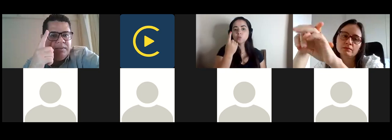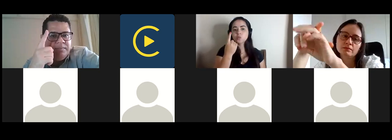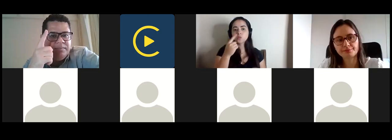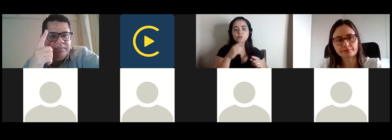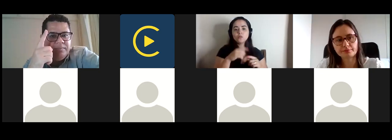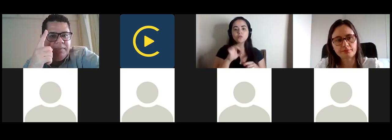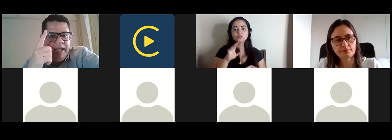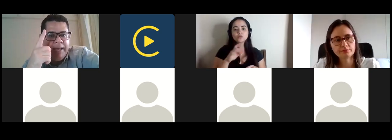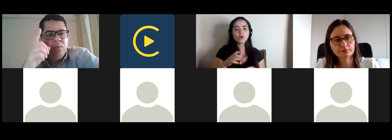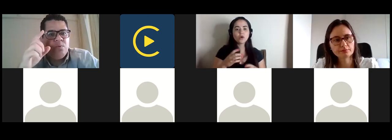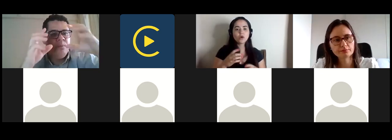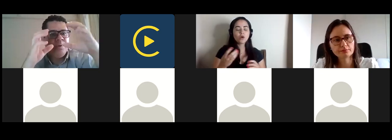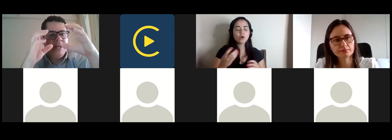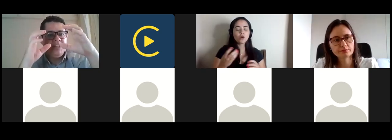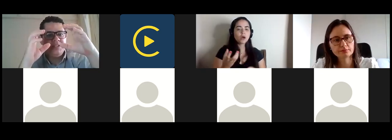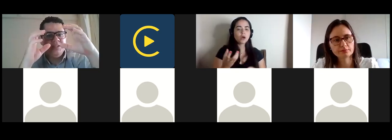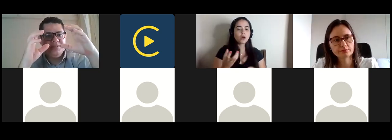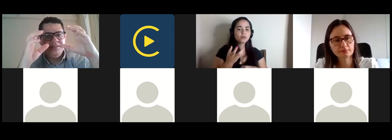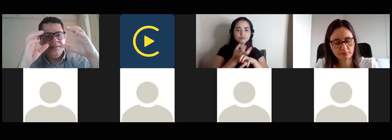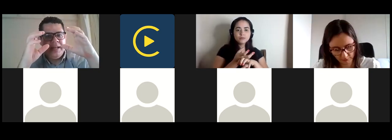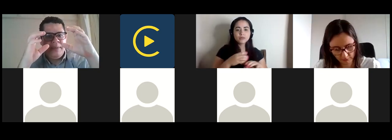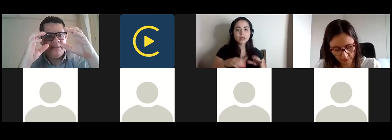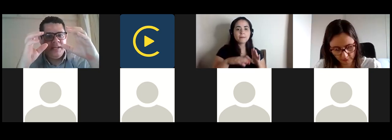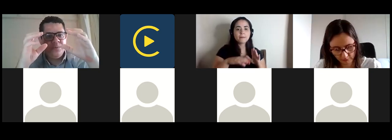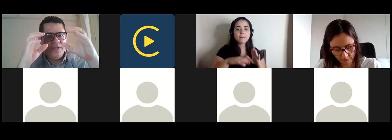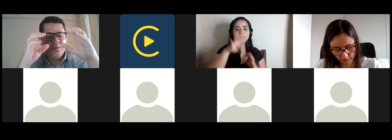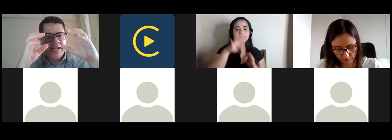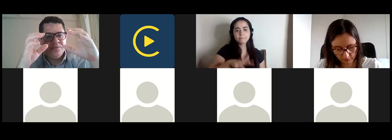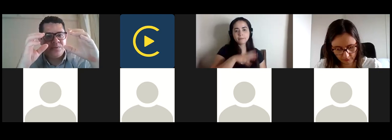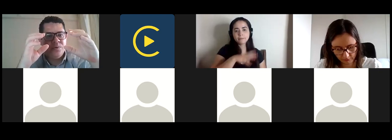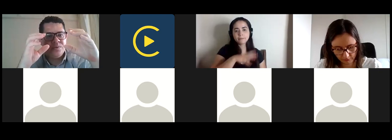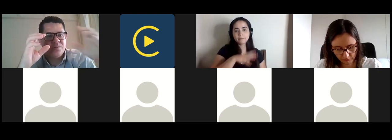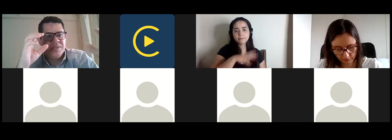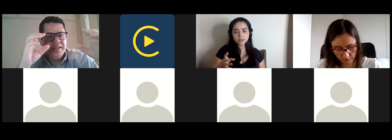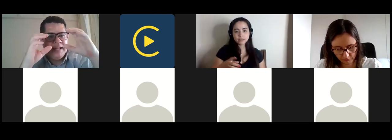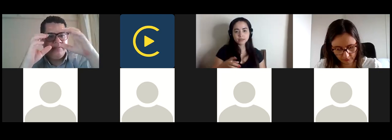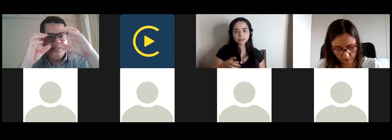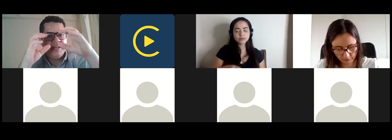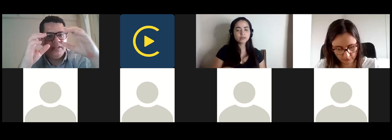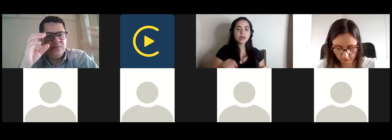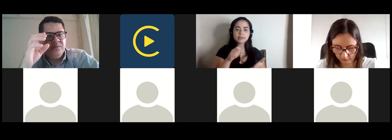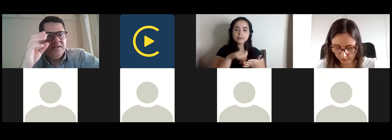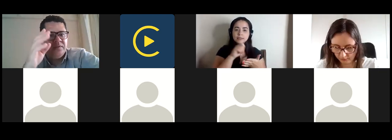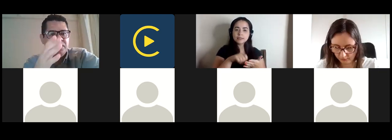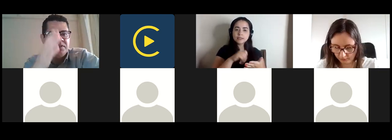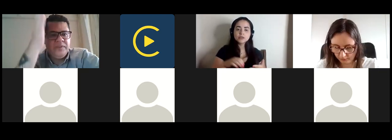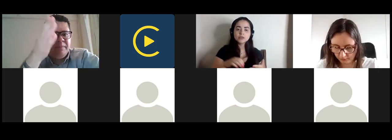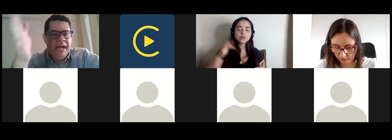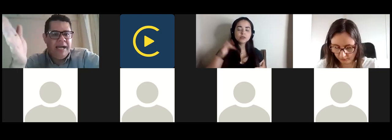uma aula só, era um componente. Na matriz curricular dos cursos, estava escrito